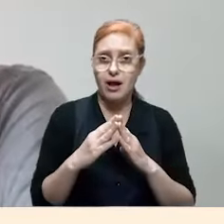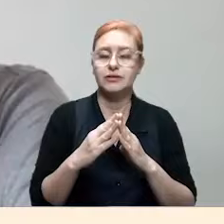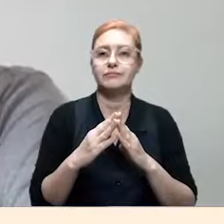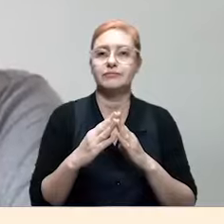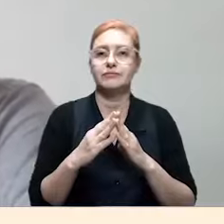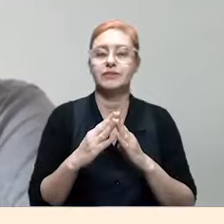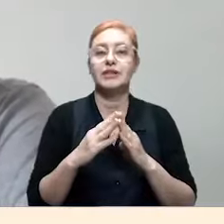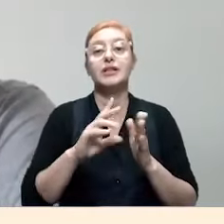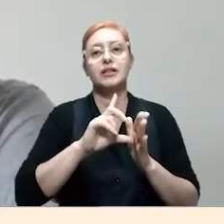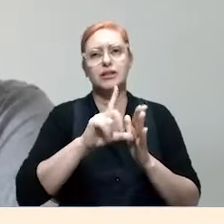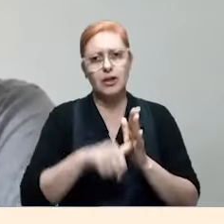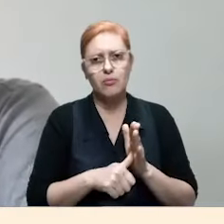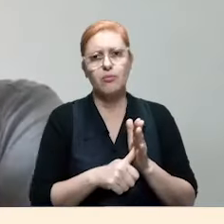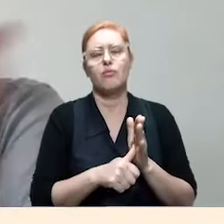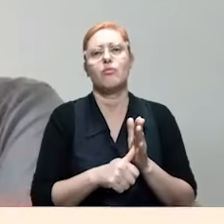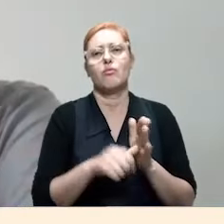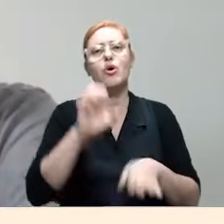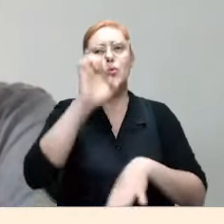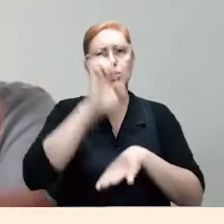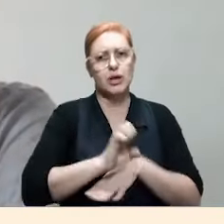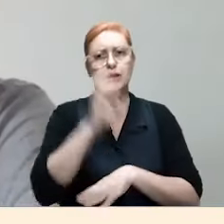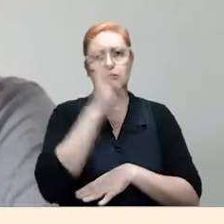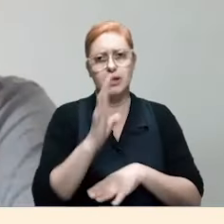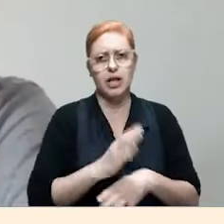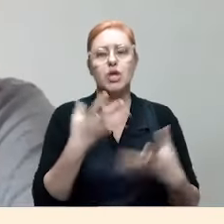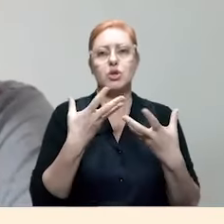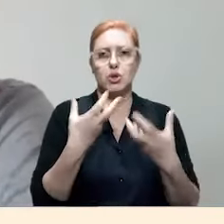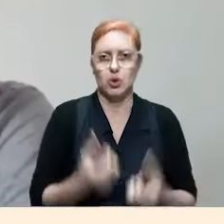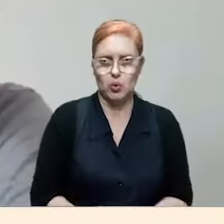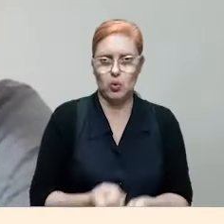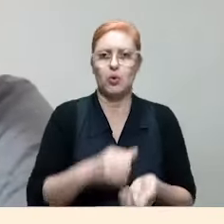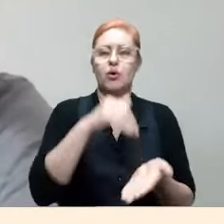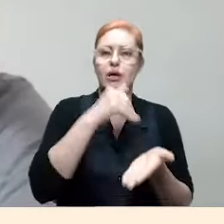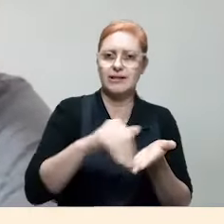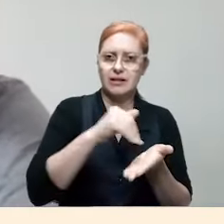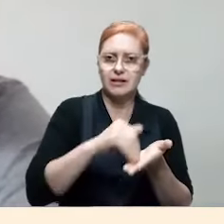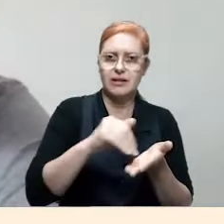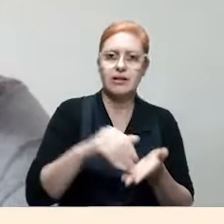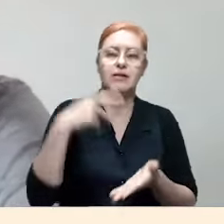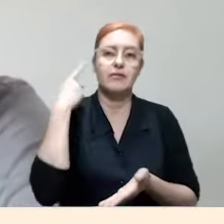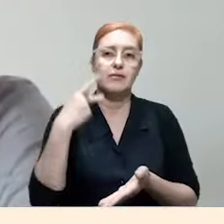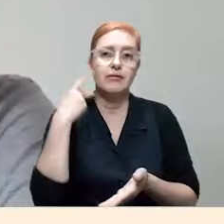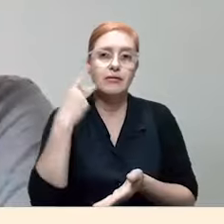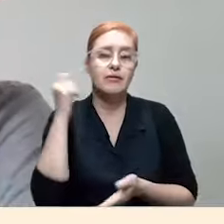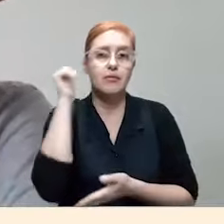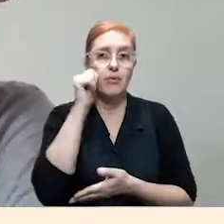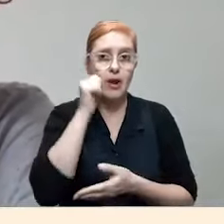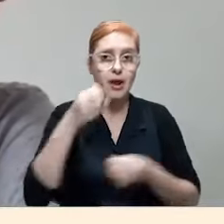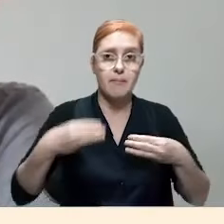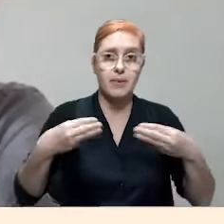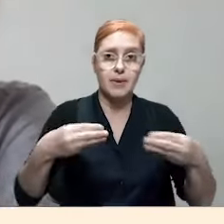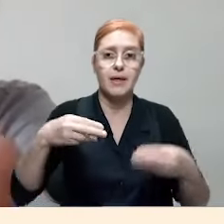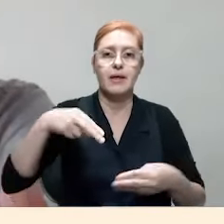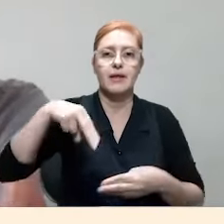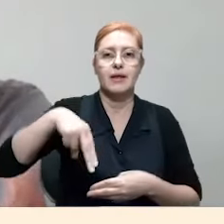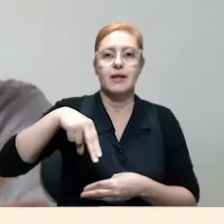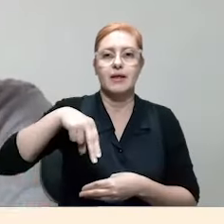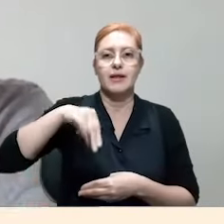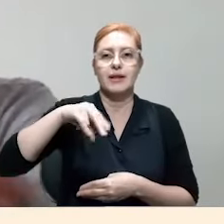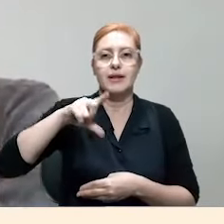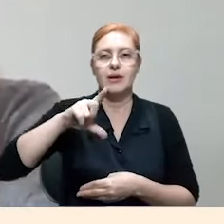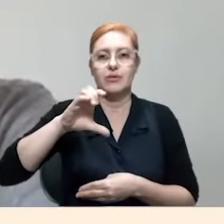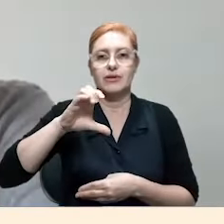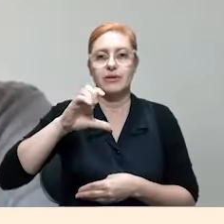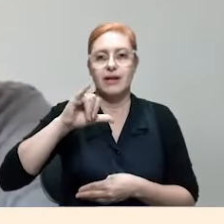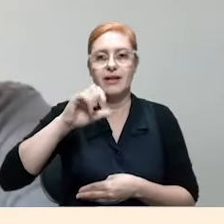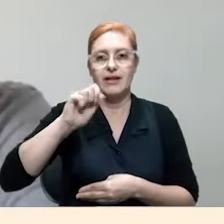da ministra Nilceia Freire, e se tornou o que nós conhecemos hoje como Lei Maria da Penha, né? Não podemos esquecer também